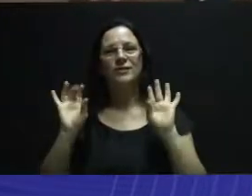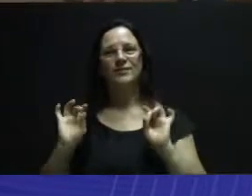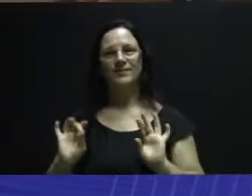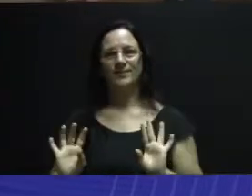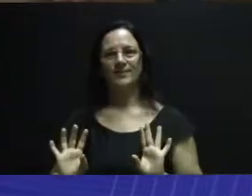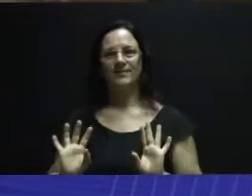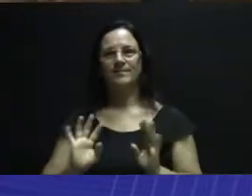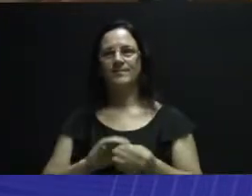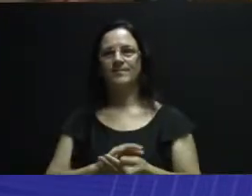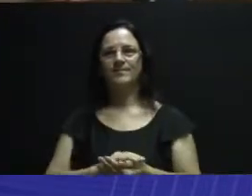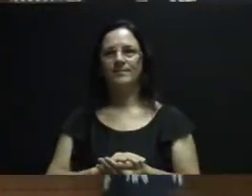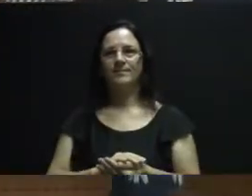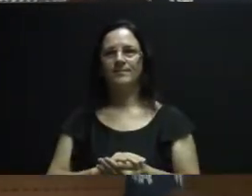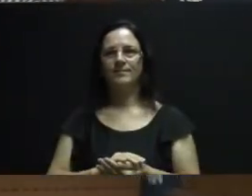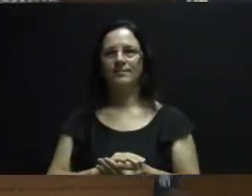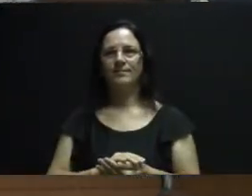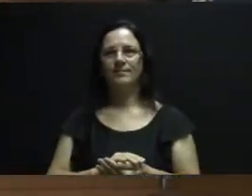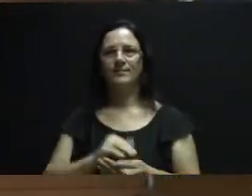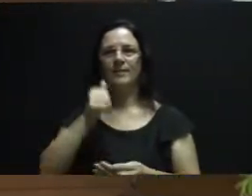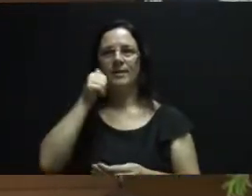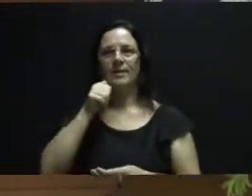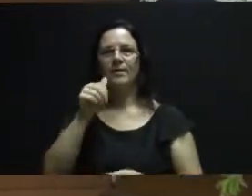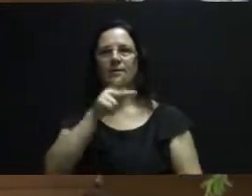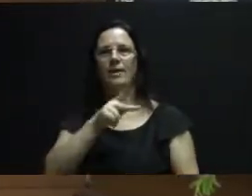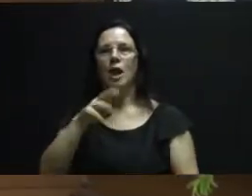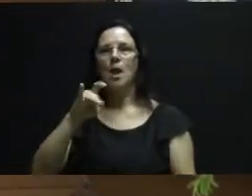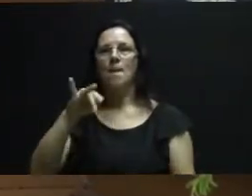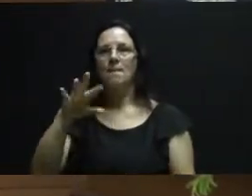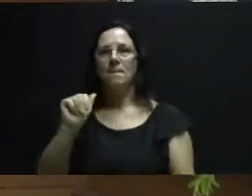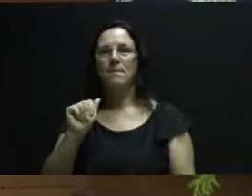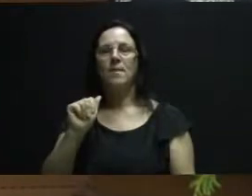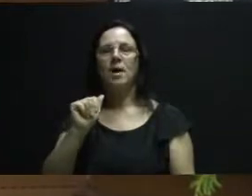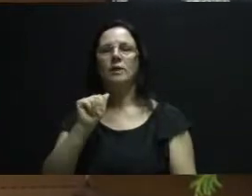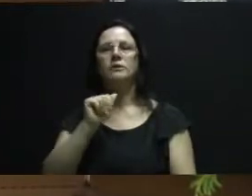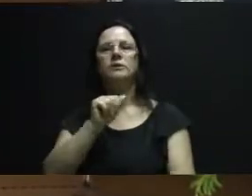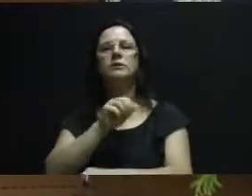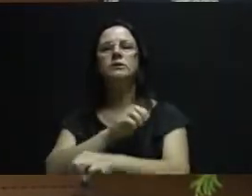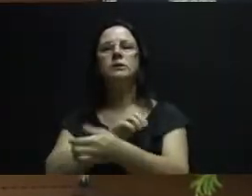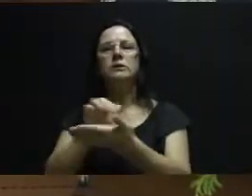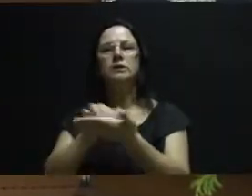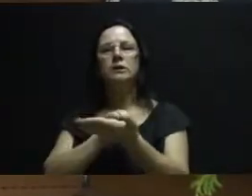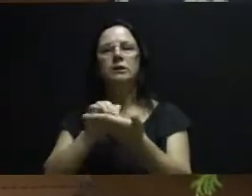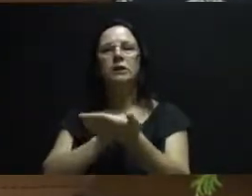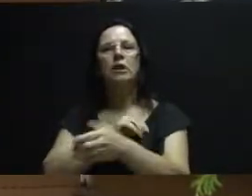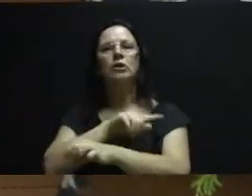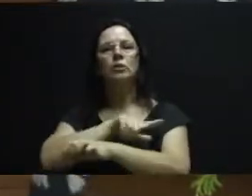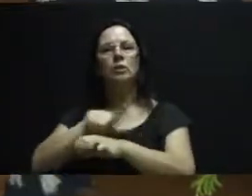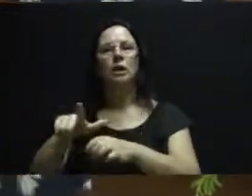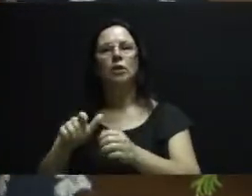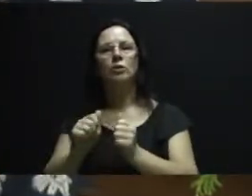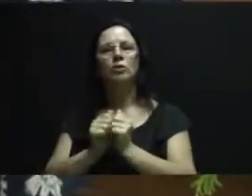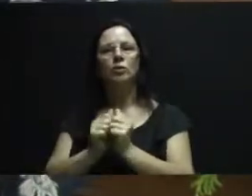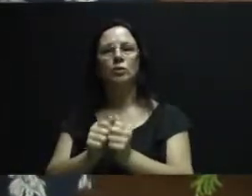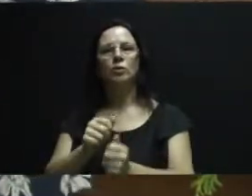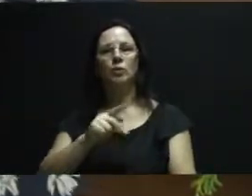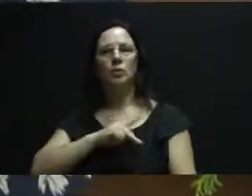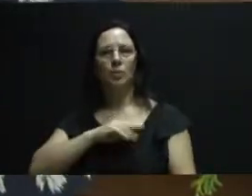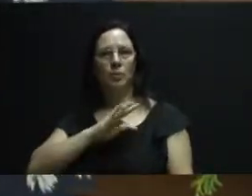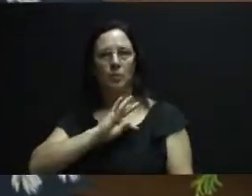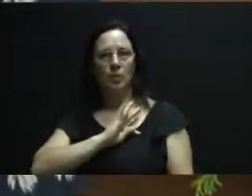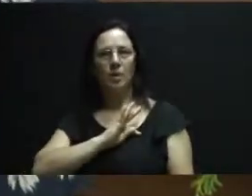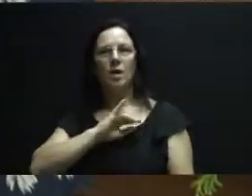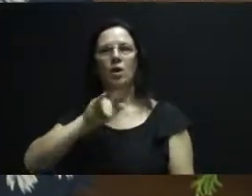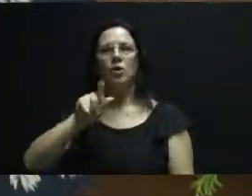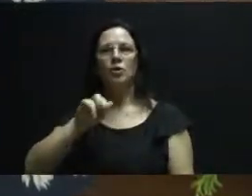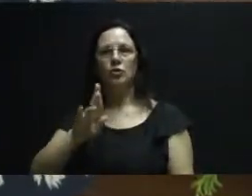solene. Professora Márcia Terra, secretária municipal de Educação, em nome dos vereadores do PT Antônio Pádua e Jair Dubar,